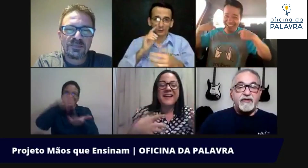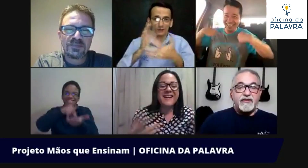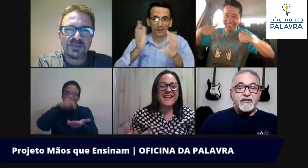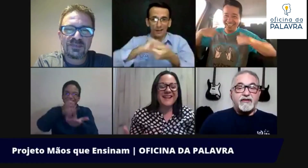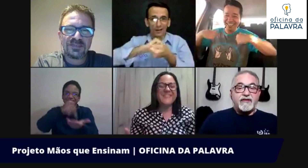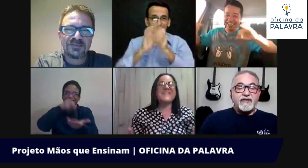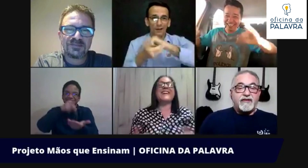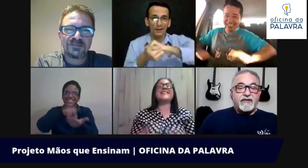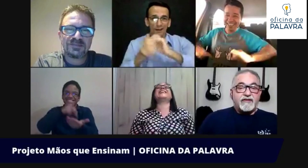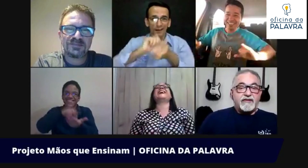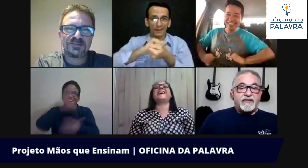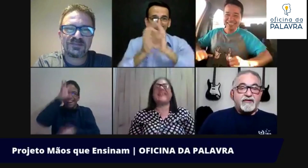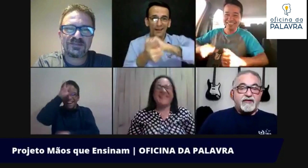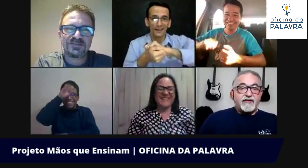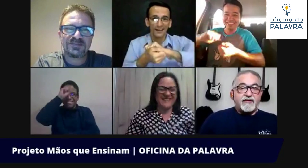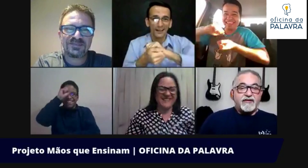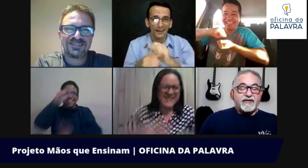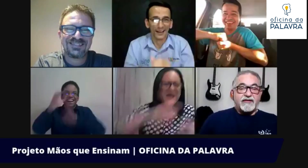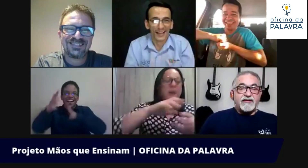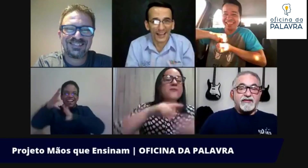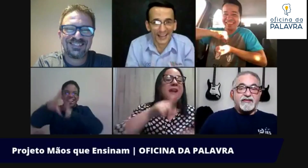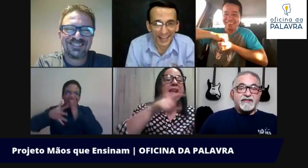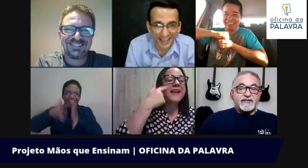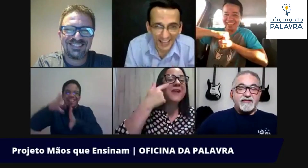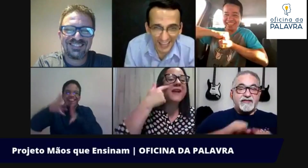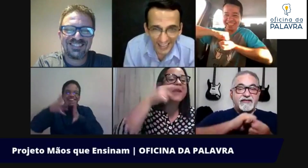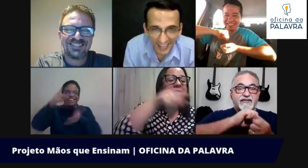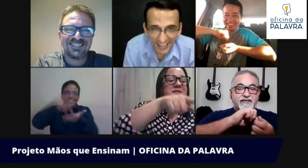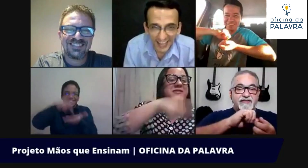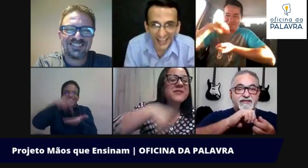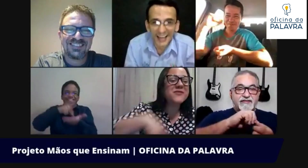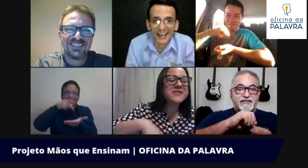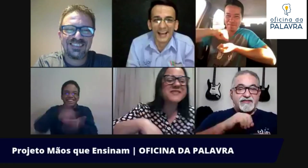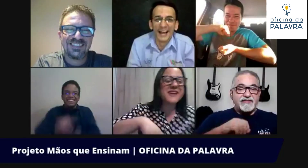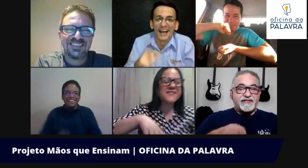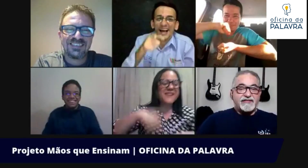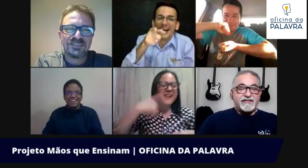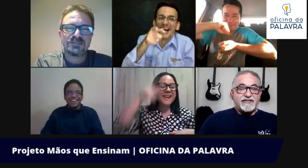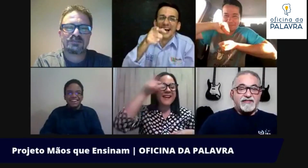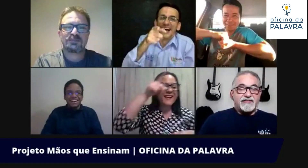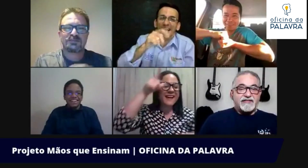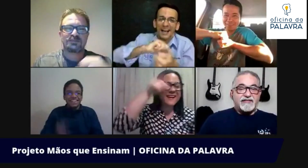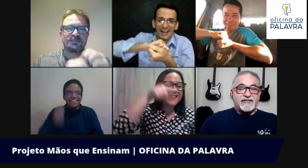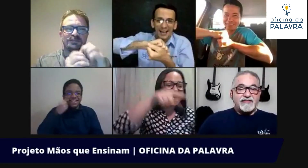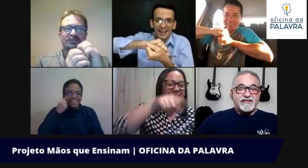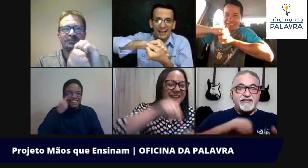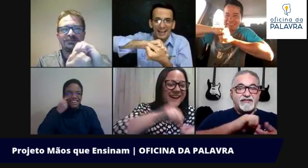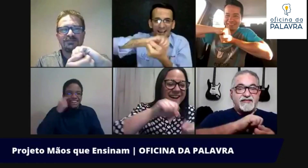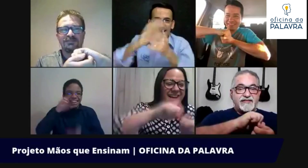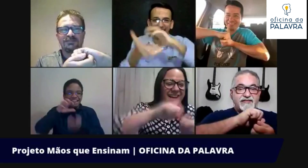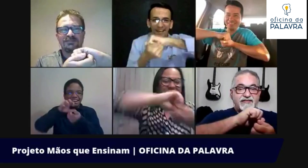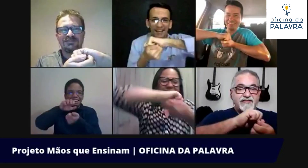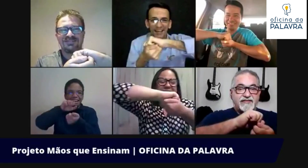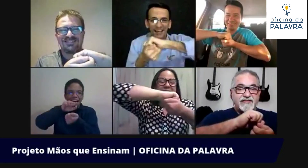lerco. Vai dar lerco. Vai, Leclerc, quero ver você fazer. Vai lá, Leclerc.